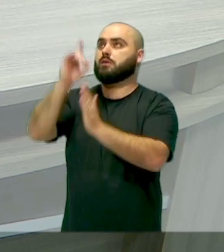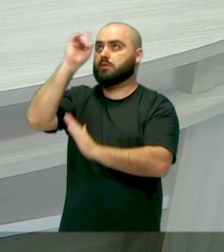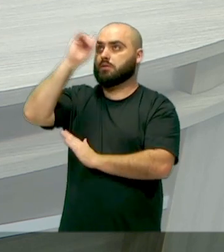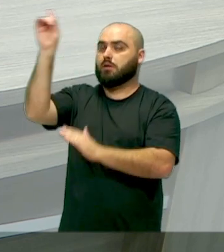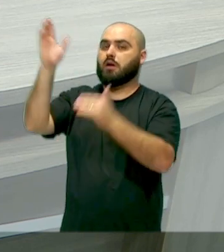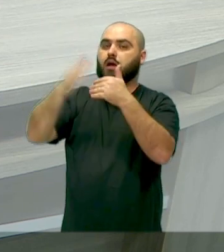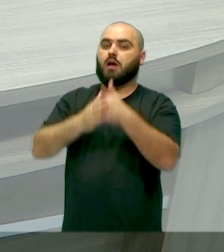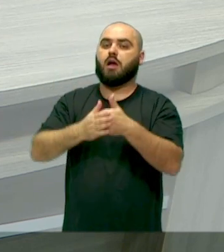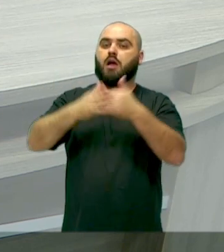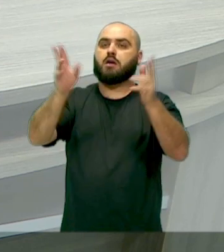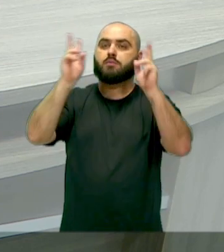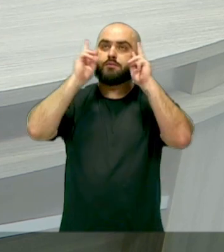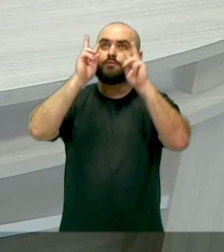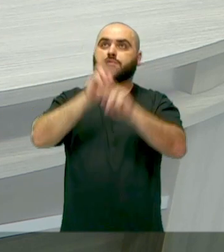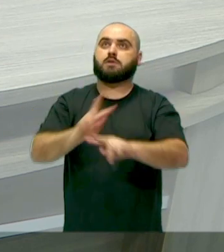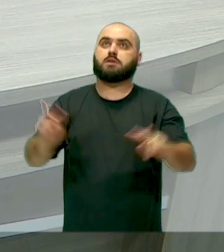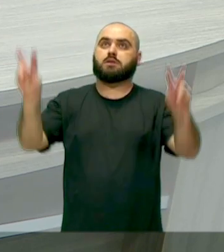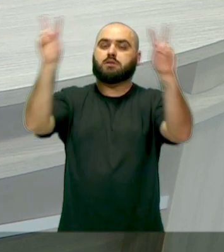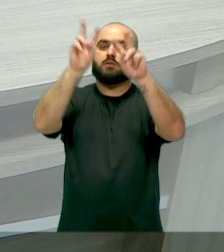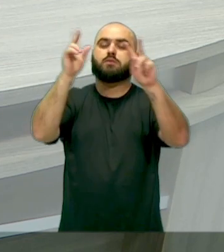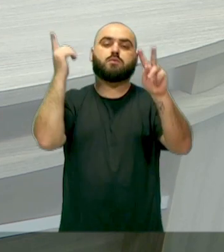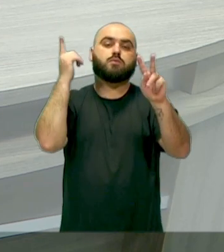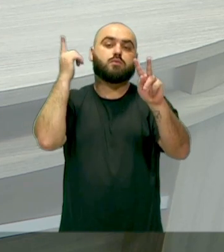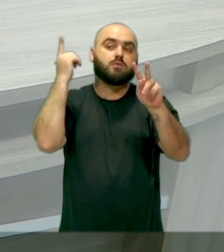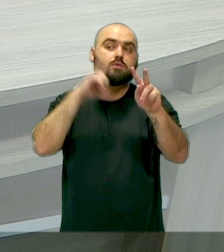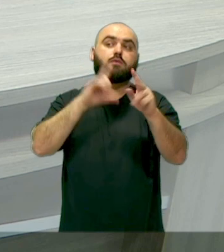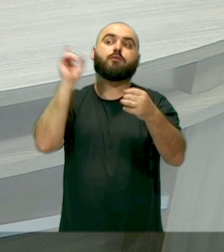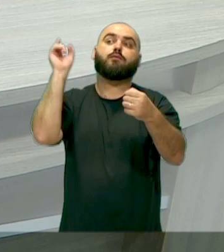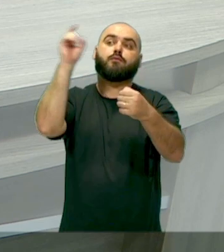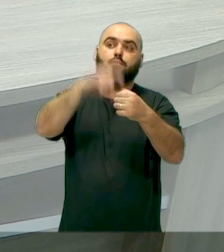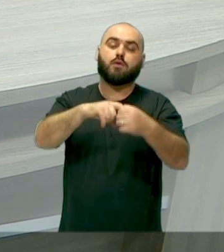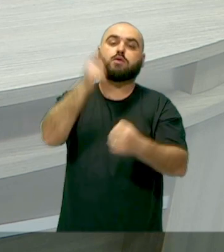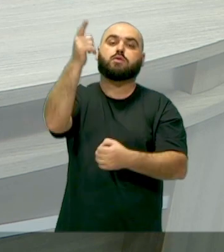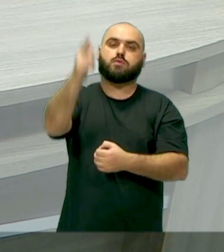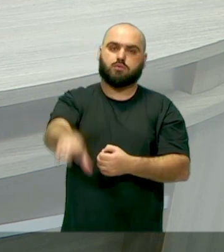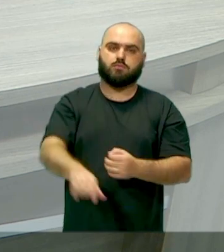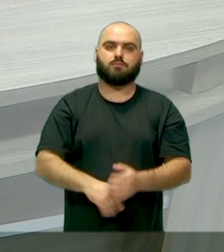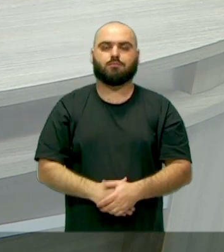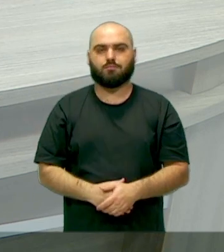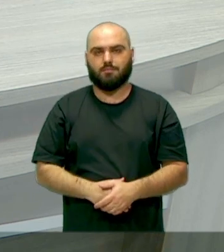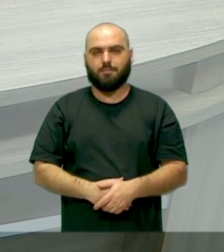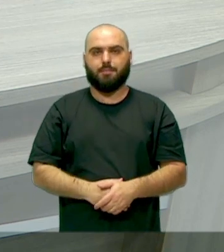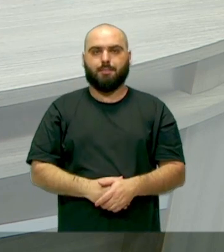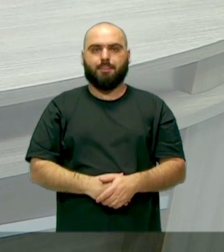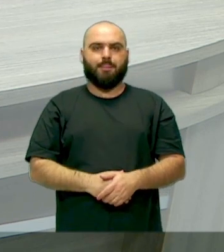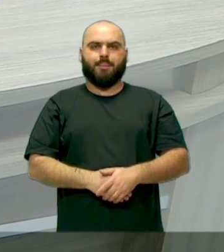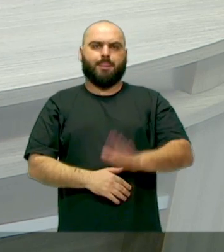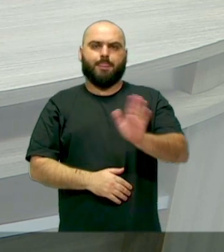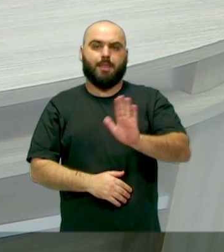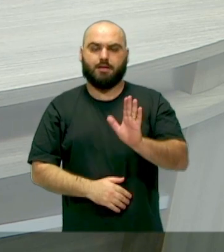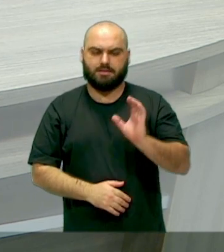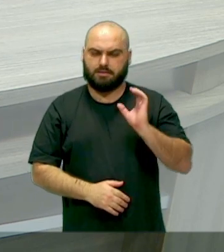uma visão para vamos recomeçar. Tá? Já não vamos mais lá do